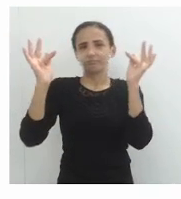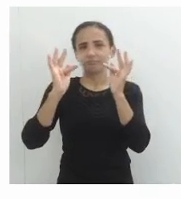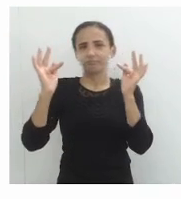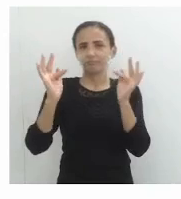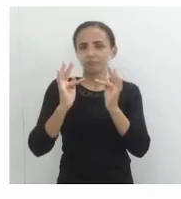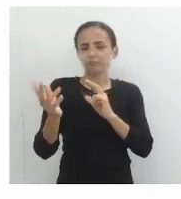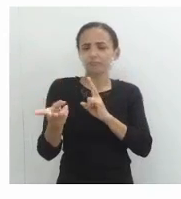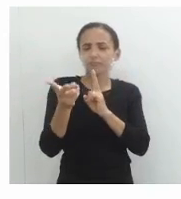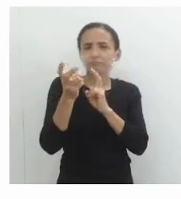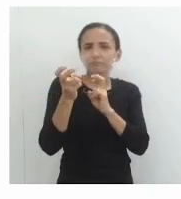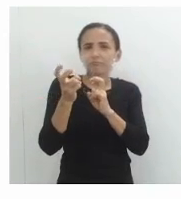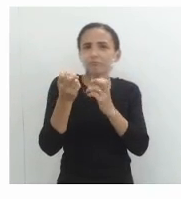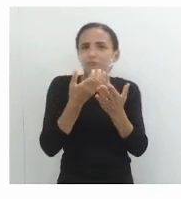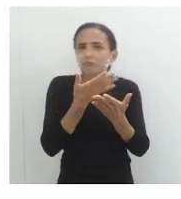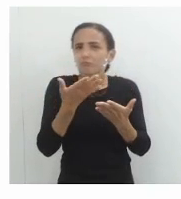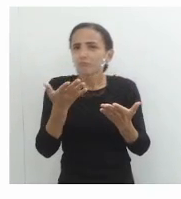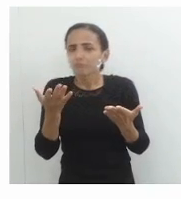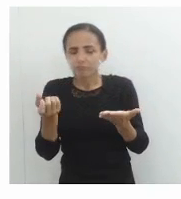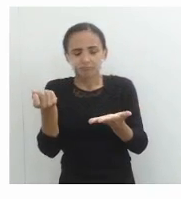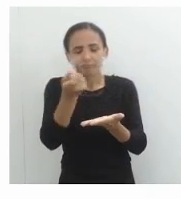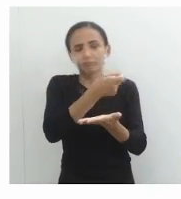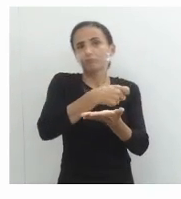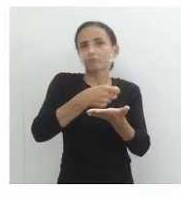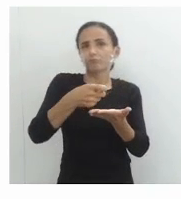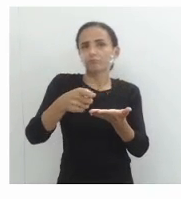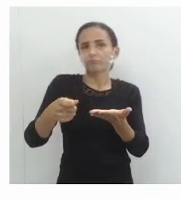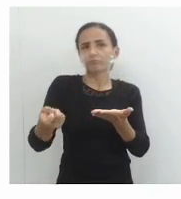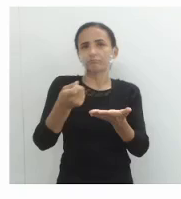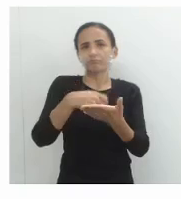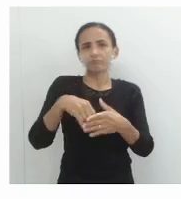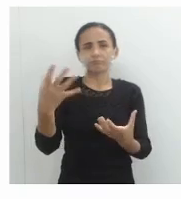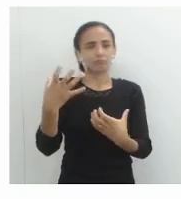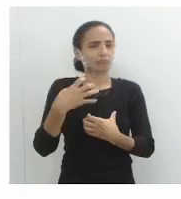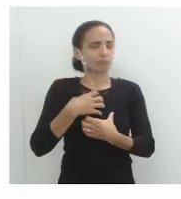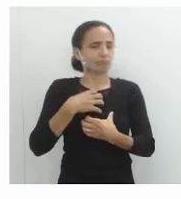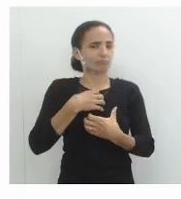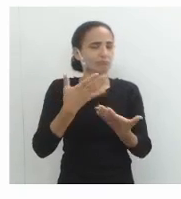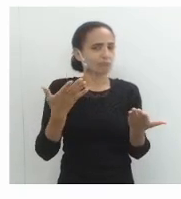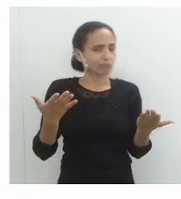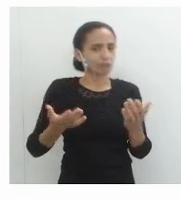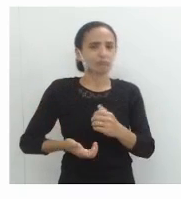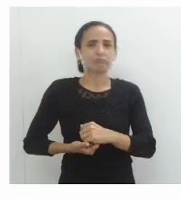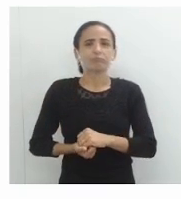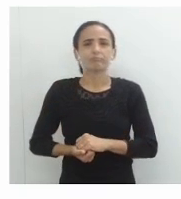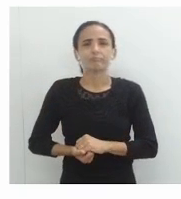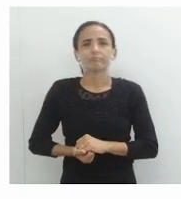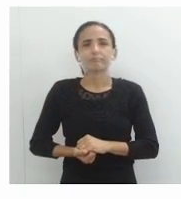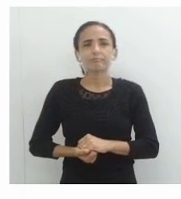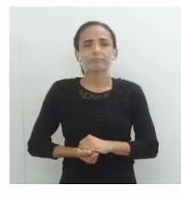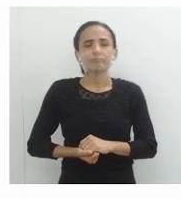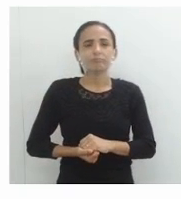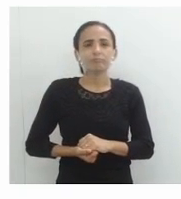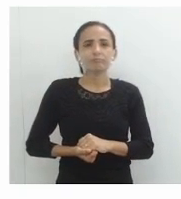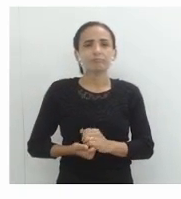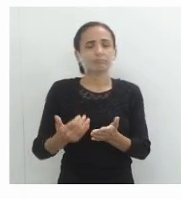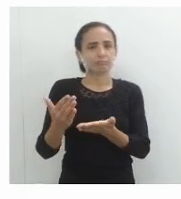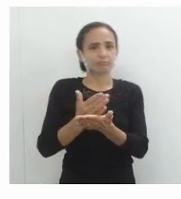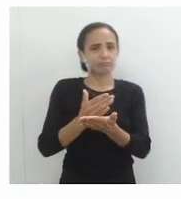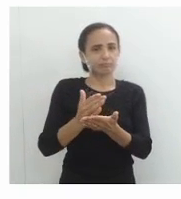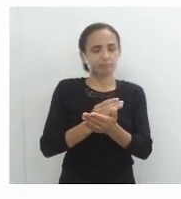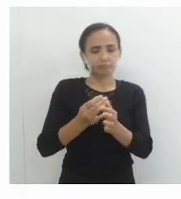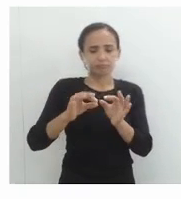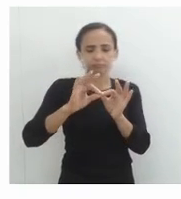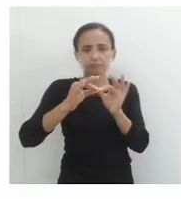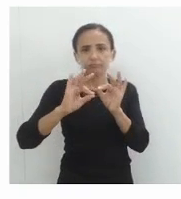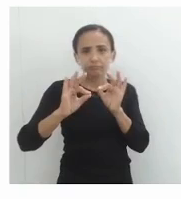deu uma inspiração para ele produzir essa pintura, surrealista. Questões como